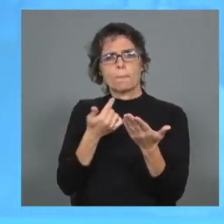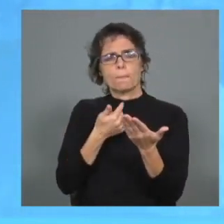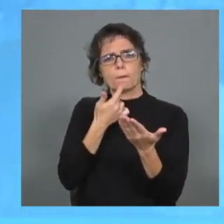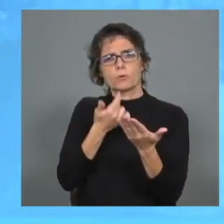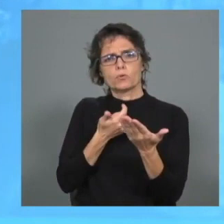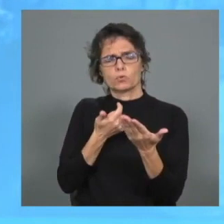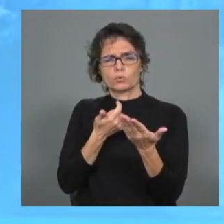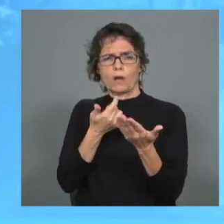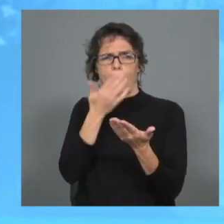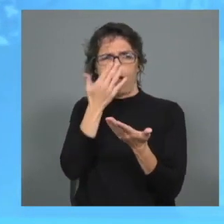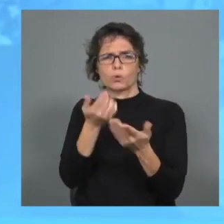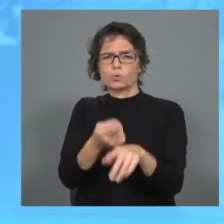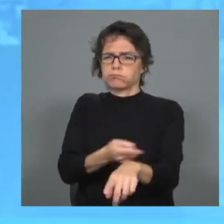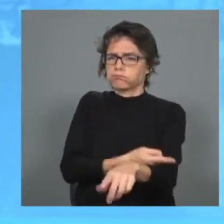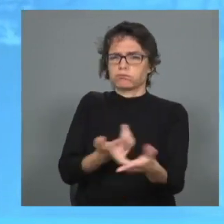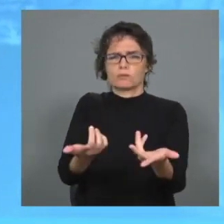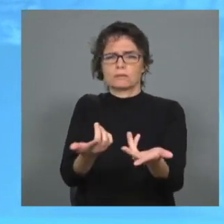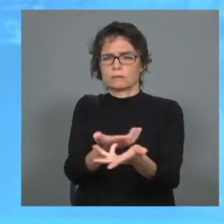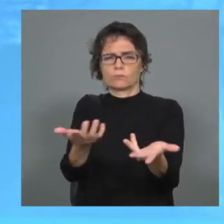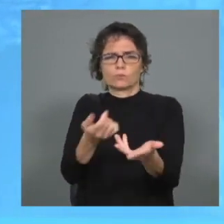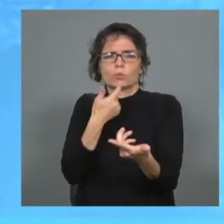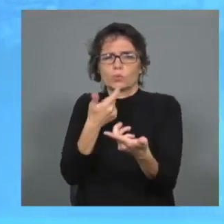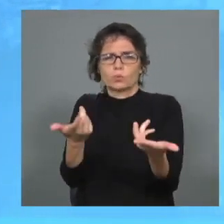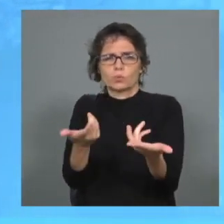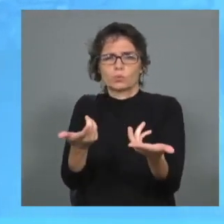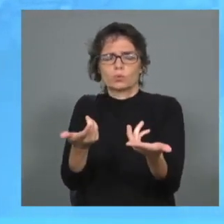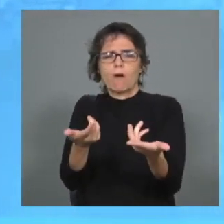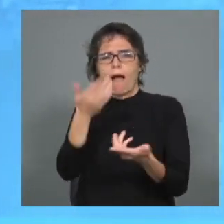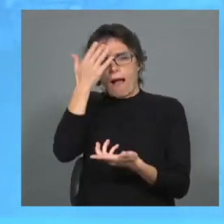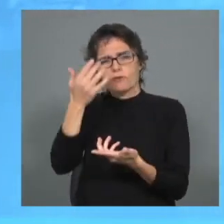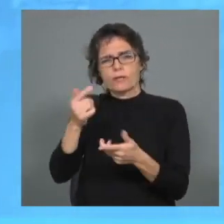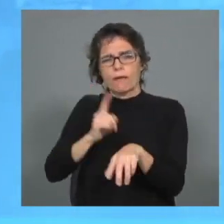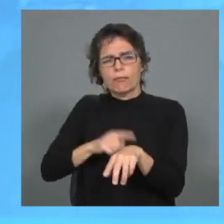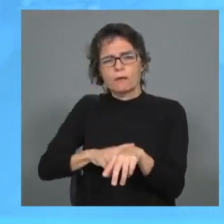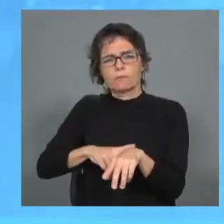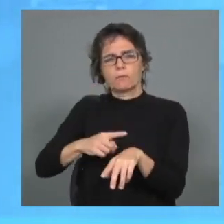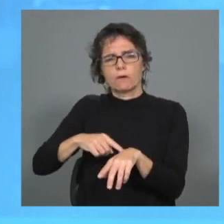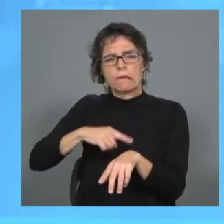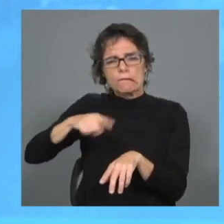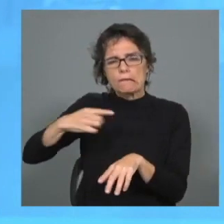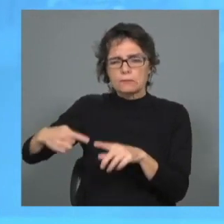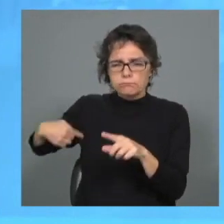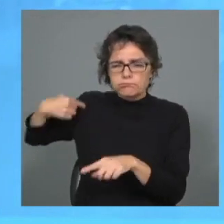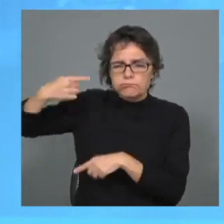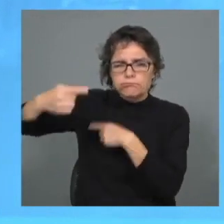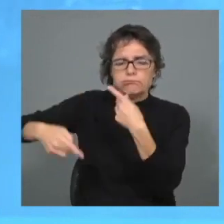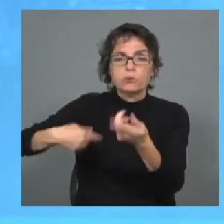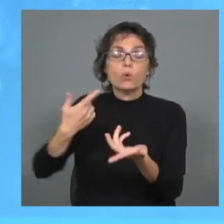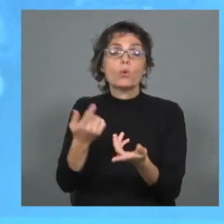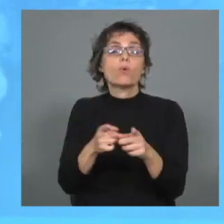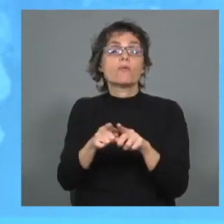muito extremado, não é? Está muito... isto serão necessárias gerações ou pode ser um ciclo político que permita a transformação?